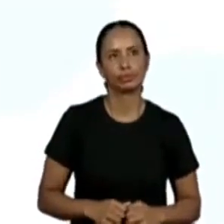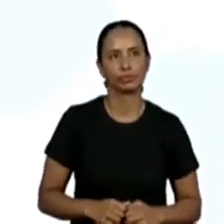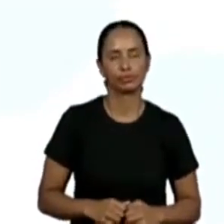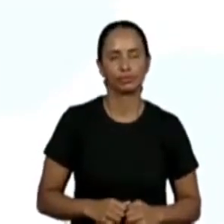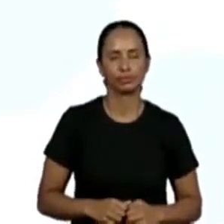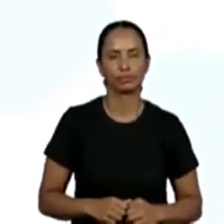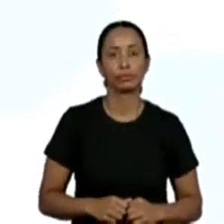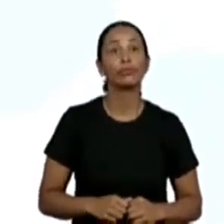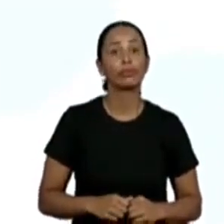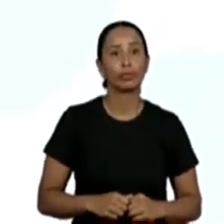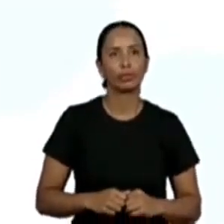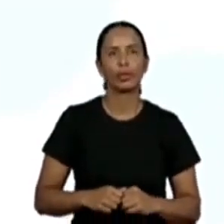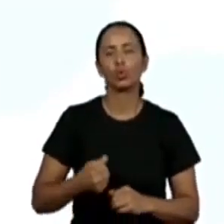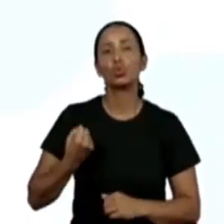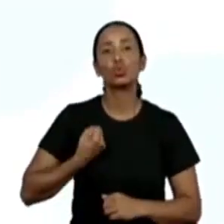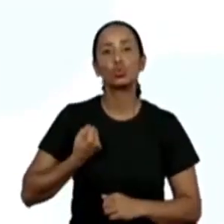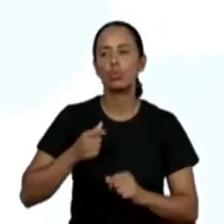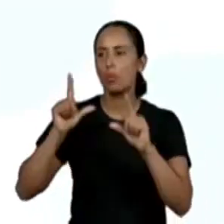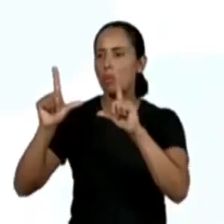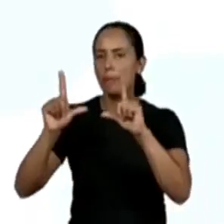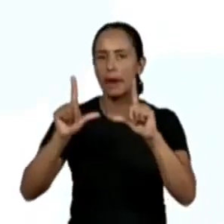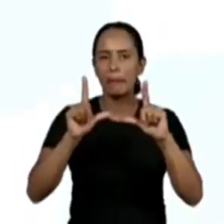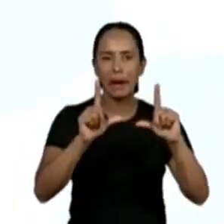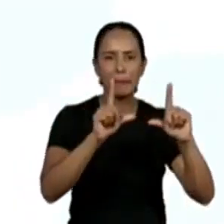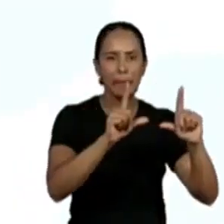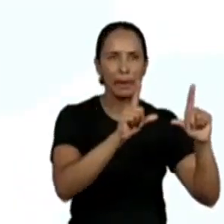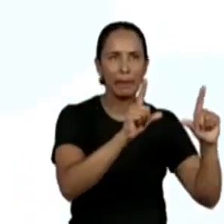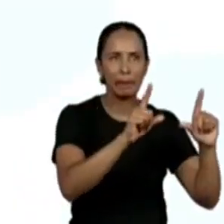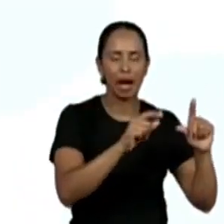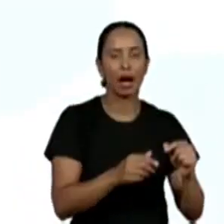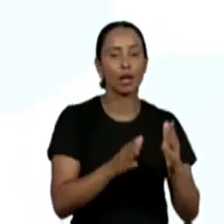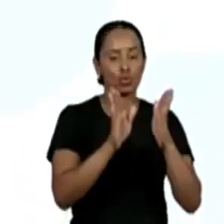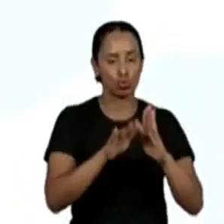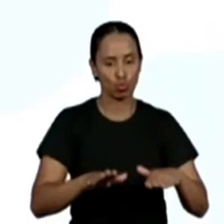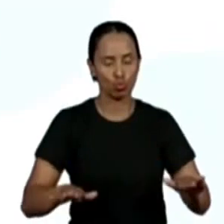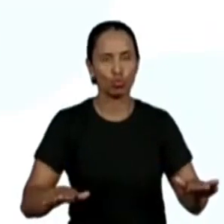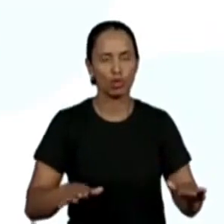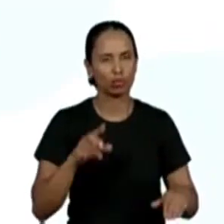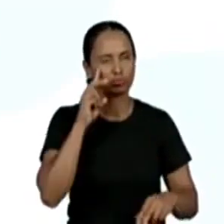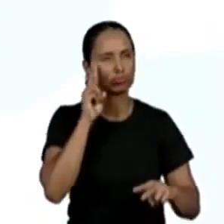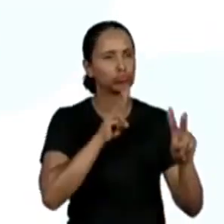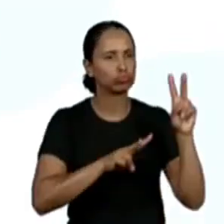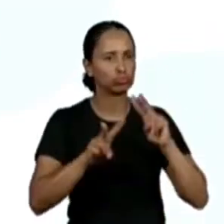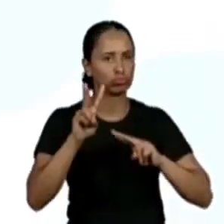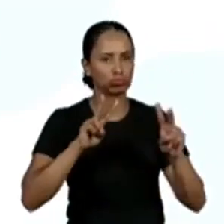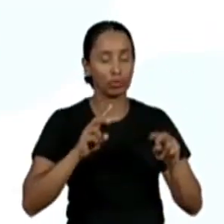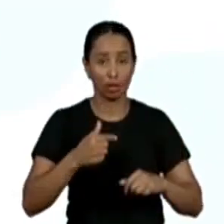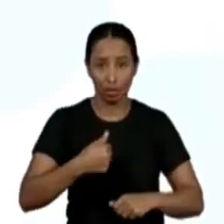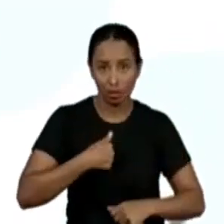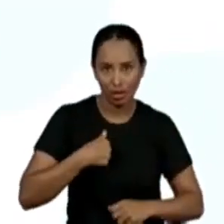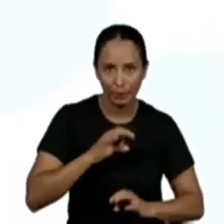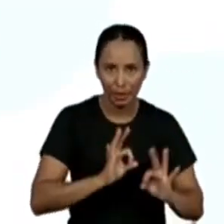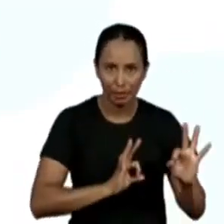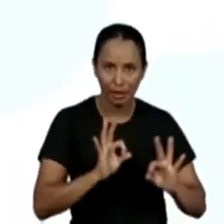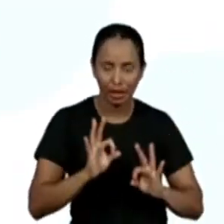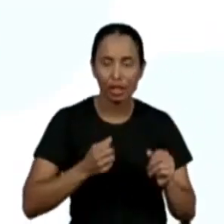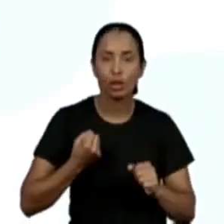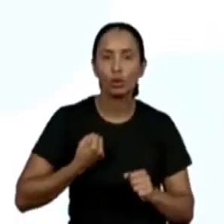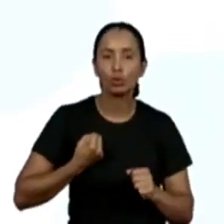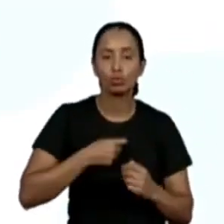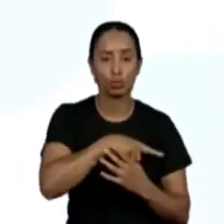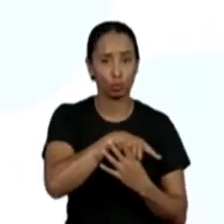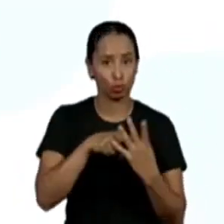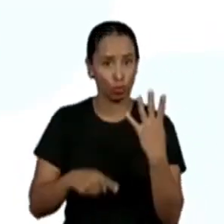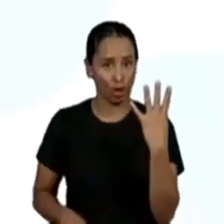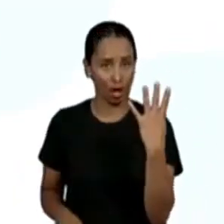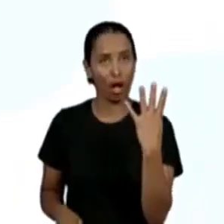Observe os números que alguns estudantes, né, encontraram. Eu montei aí com vocês 4 números, mas, por